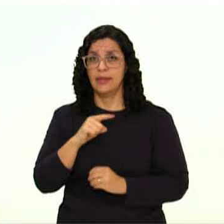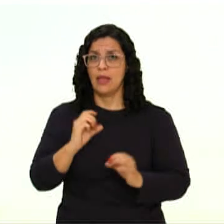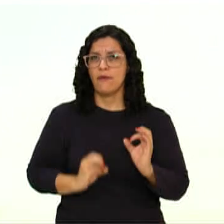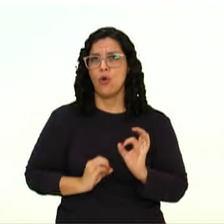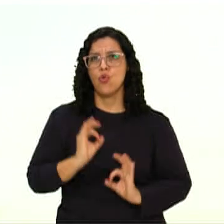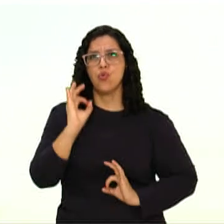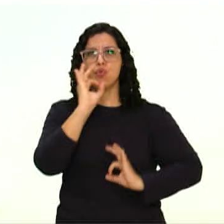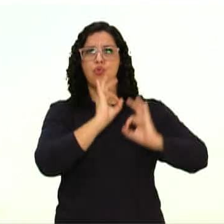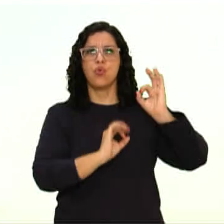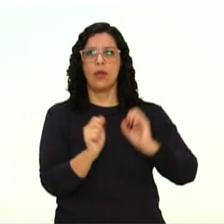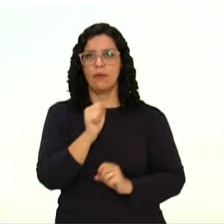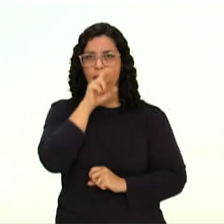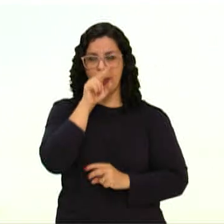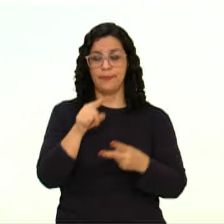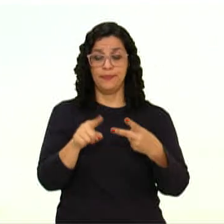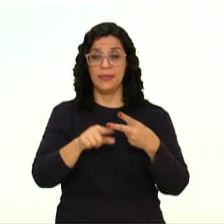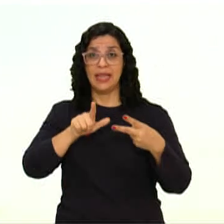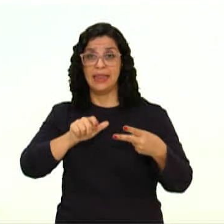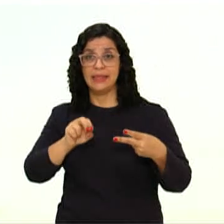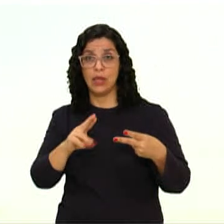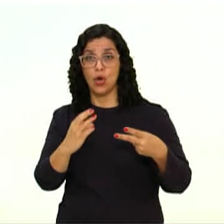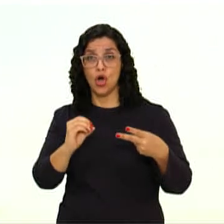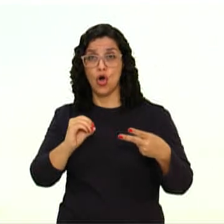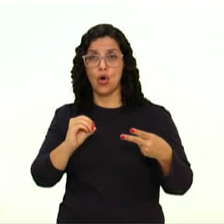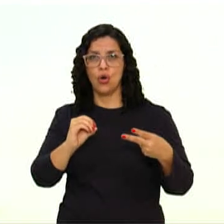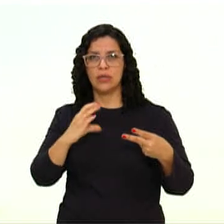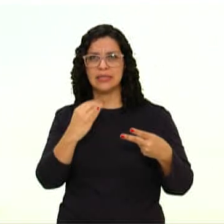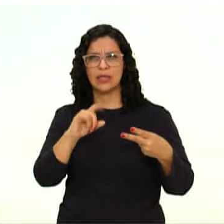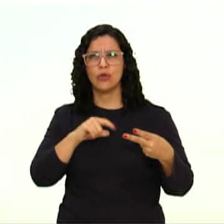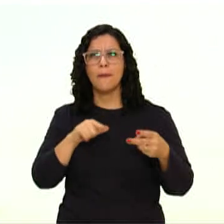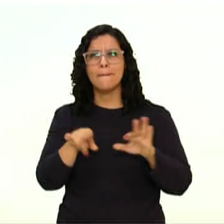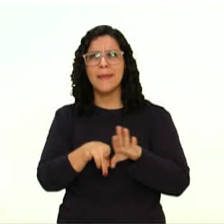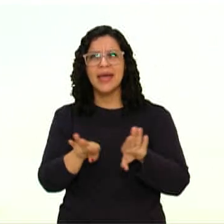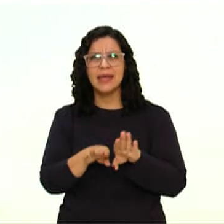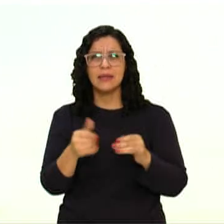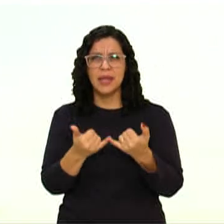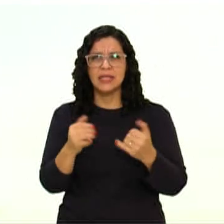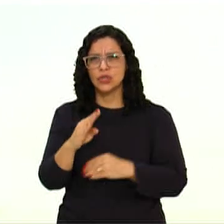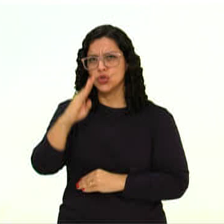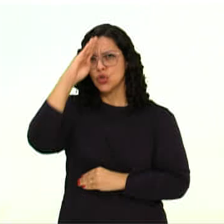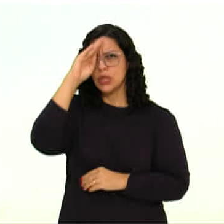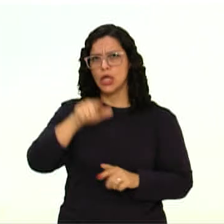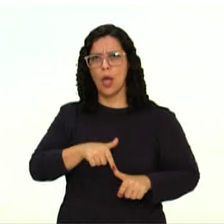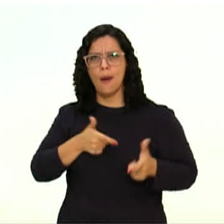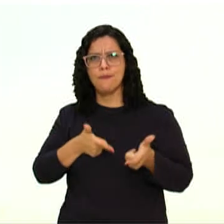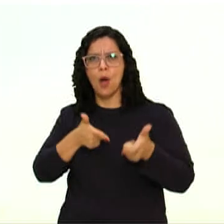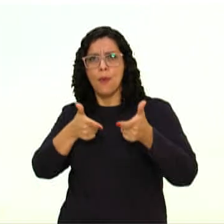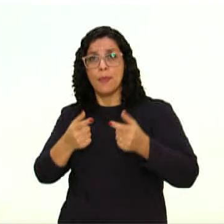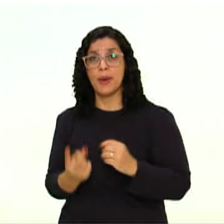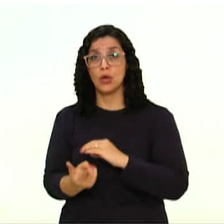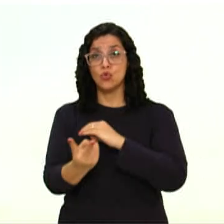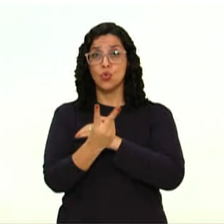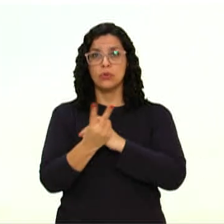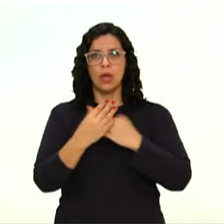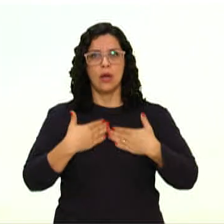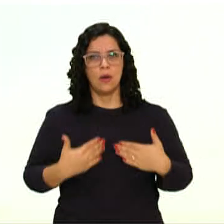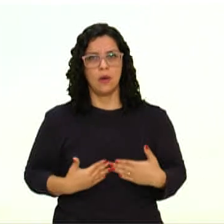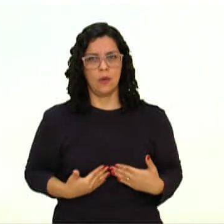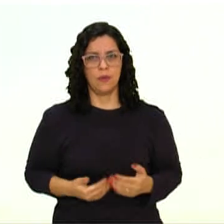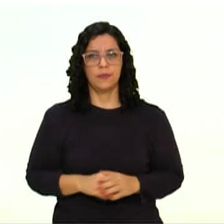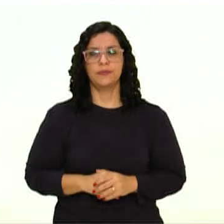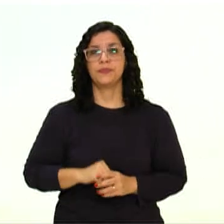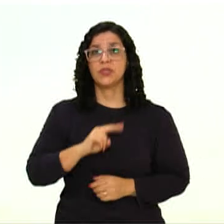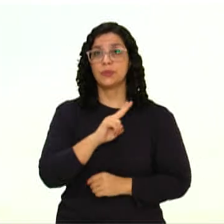entre aspas, ali, de exército contra os micro-organismos e qualquer partícula estranha que penetre no organismo. Eles têm a função de defesa. Então,